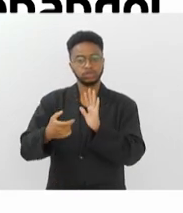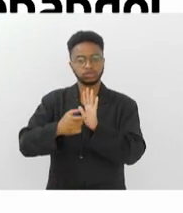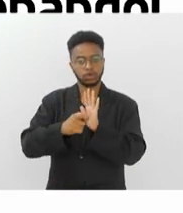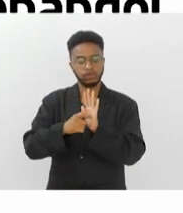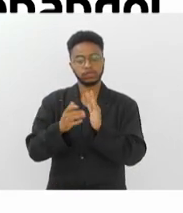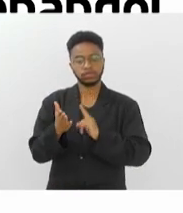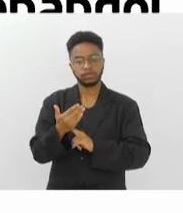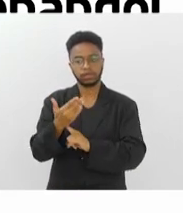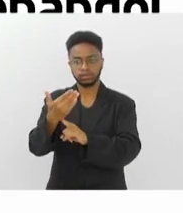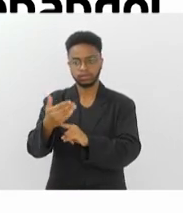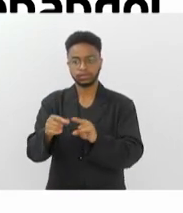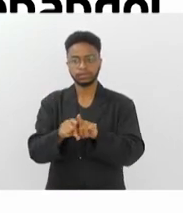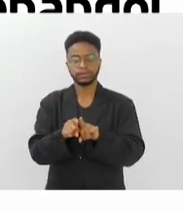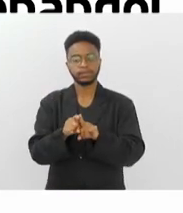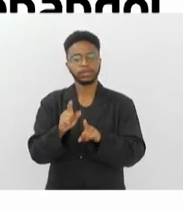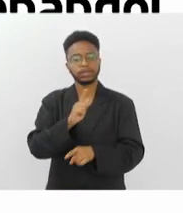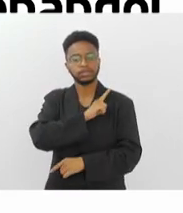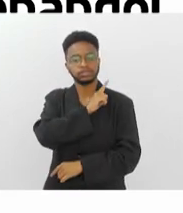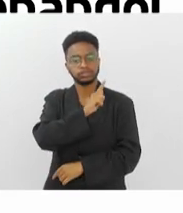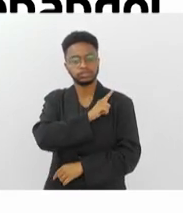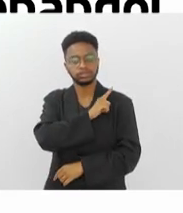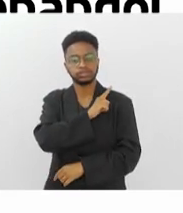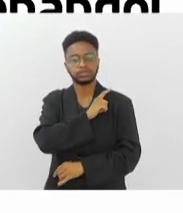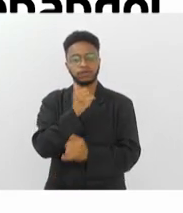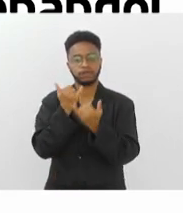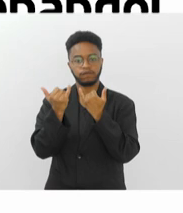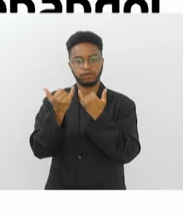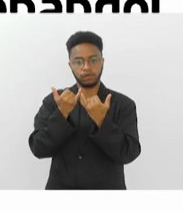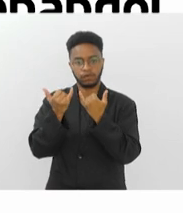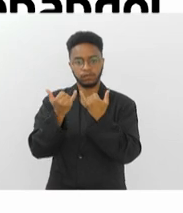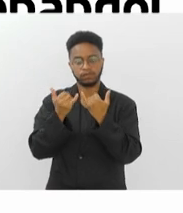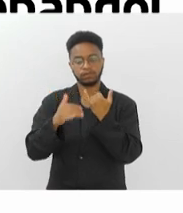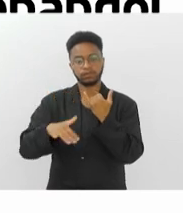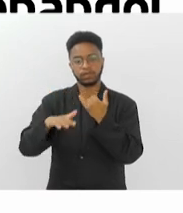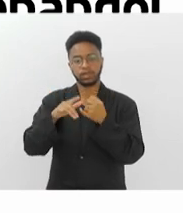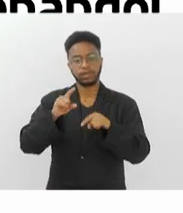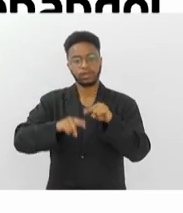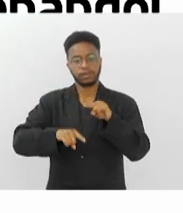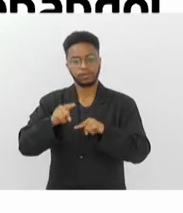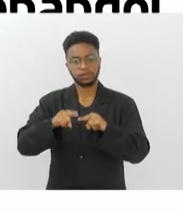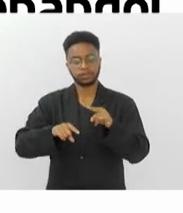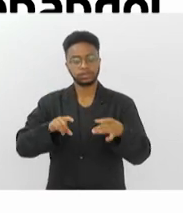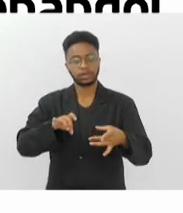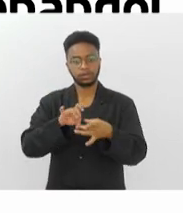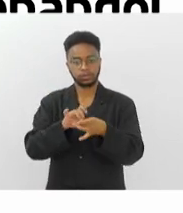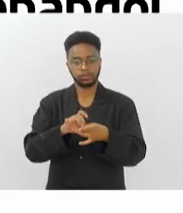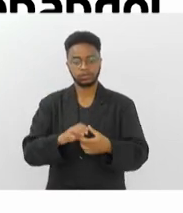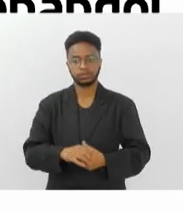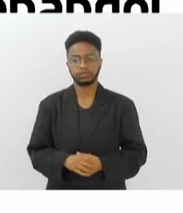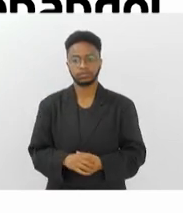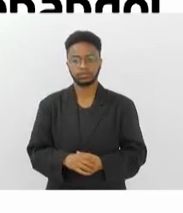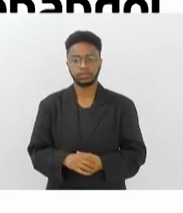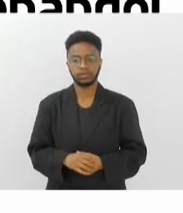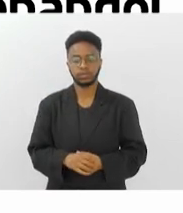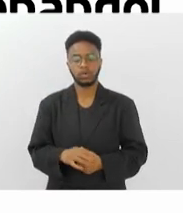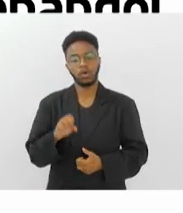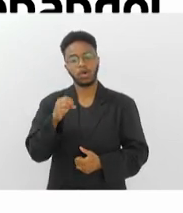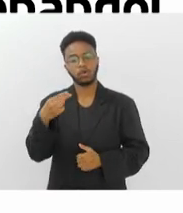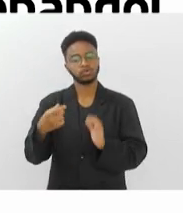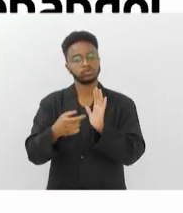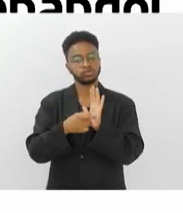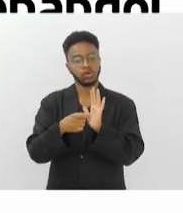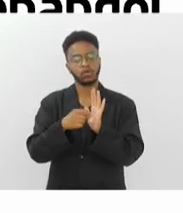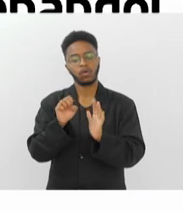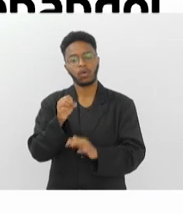e de gestão de informática, de produtos relacionados com informática, quer sejam softwares ou